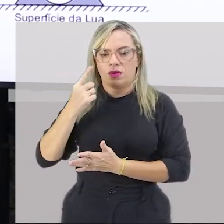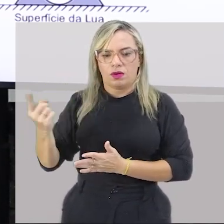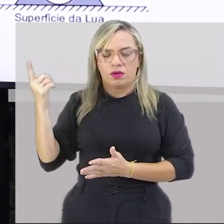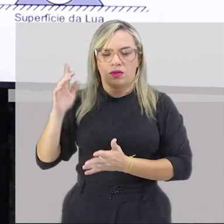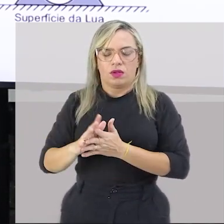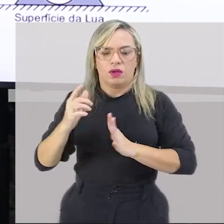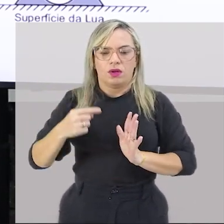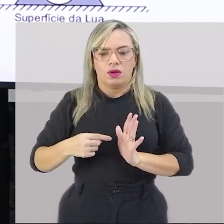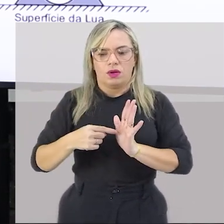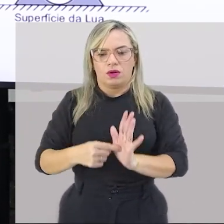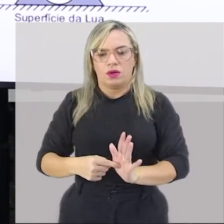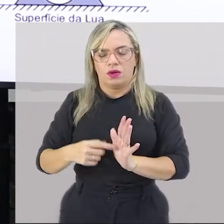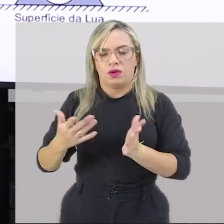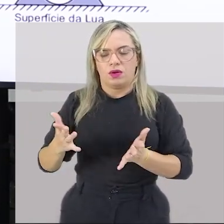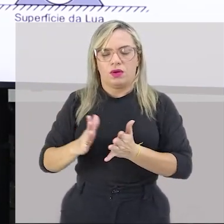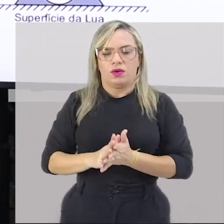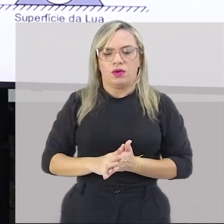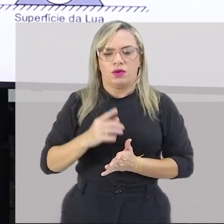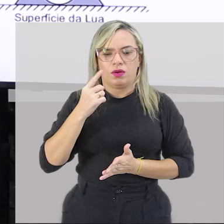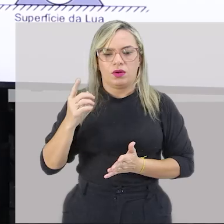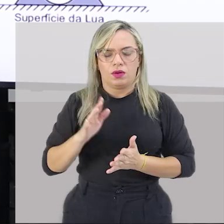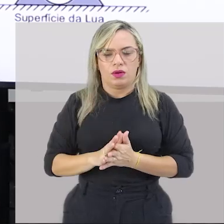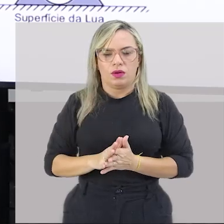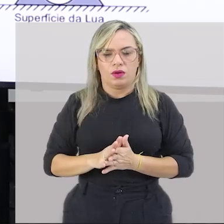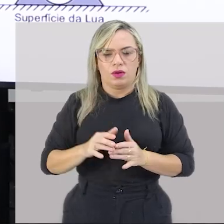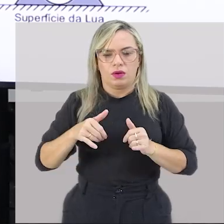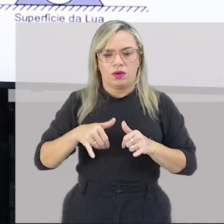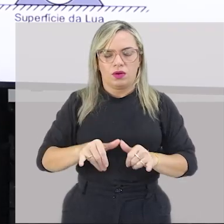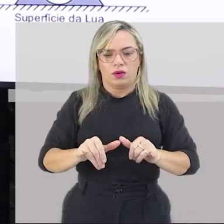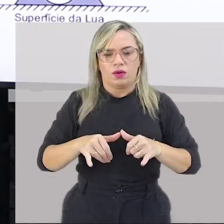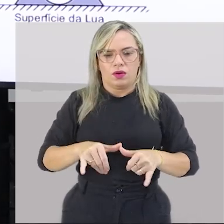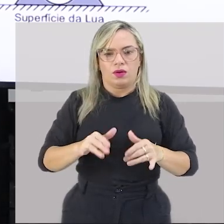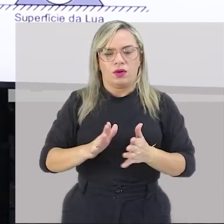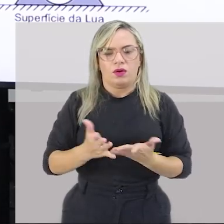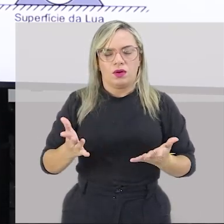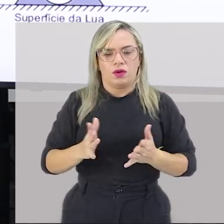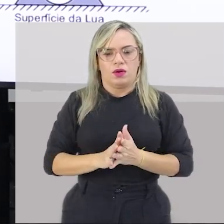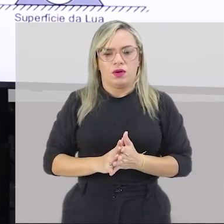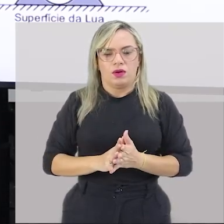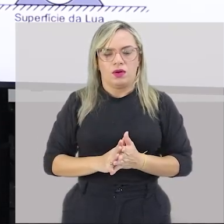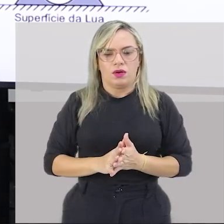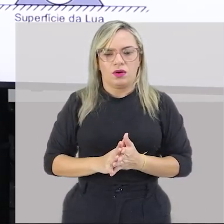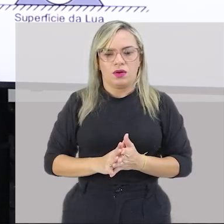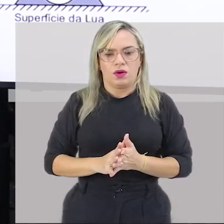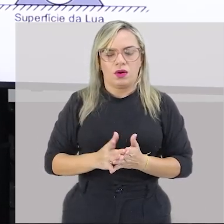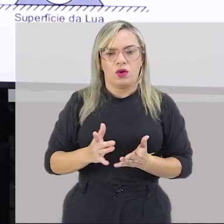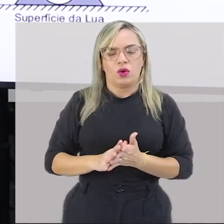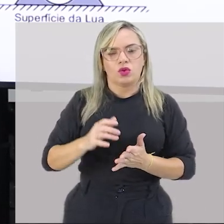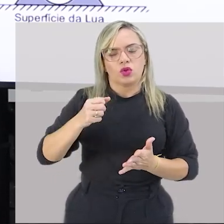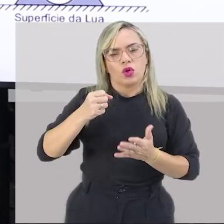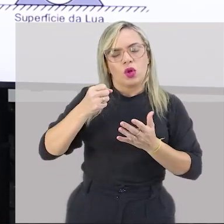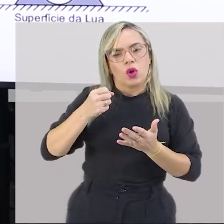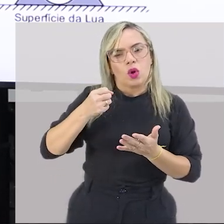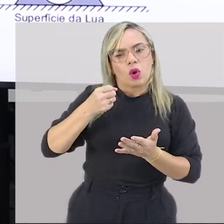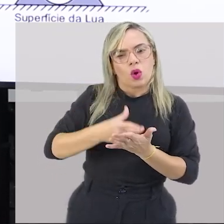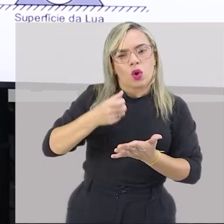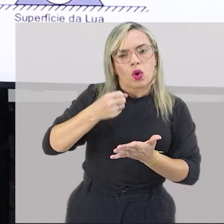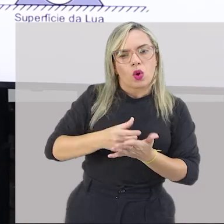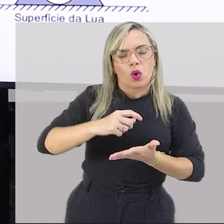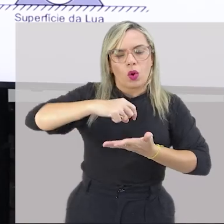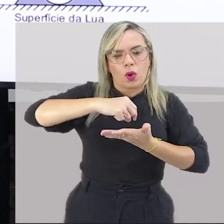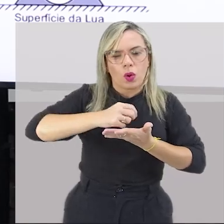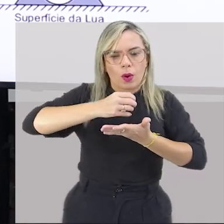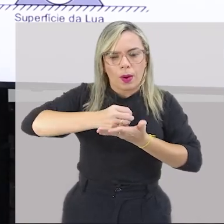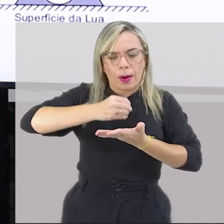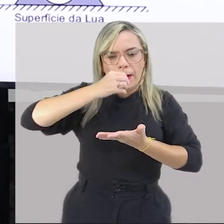indicando. Então, quando você vai lá no supermercado, ou vai numa farmácia, ou vai num comércio que tem aquela balança lá, apesar dela